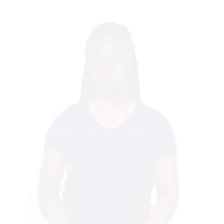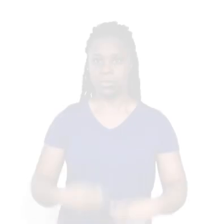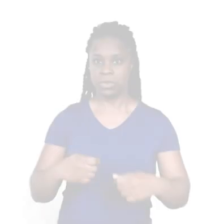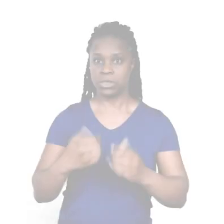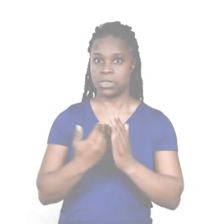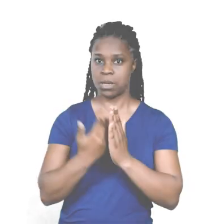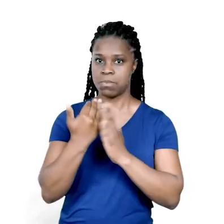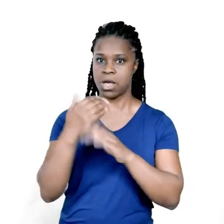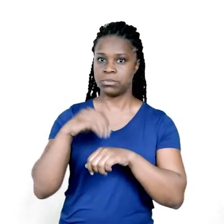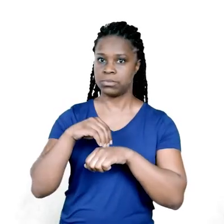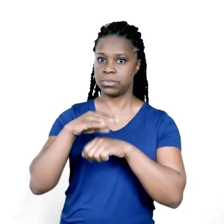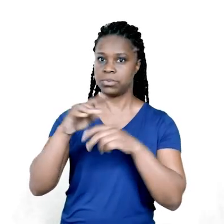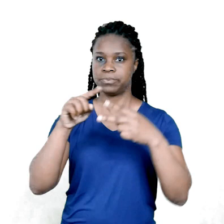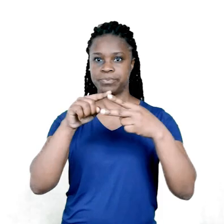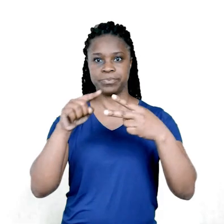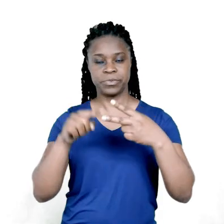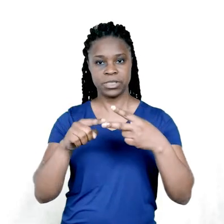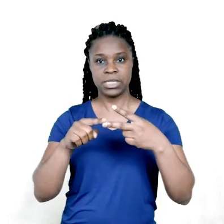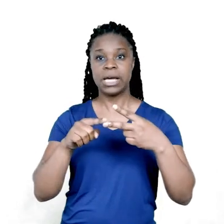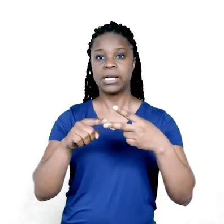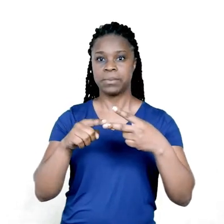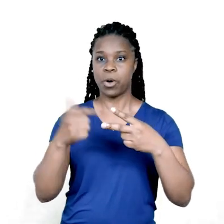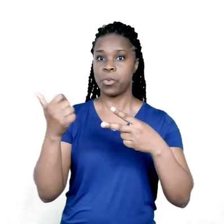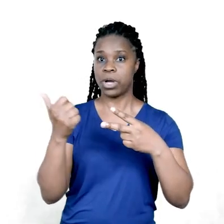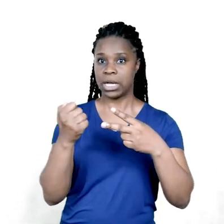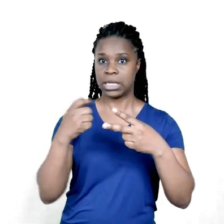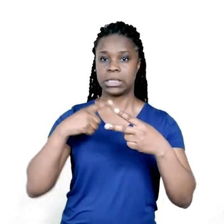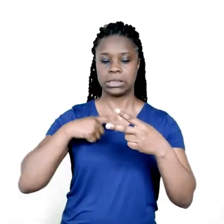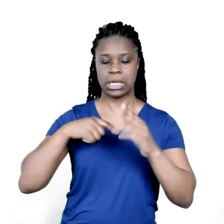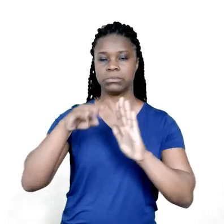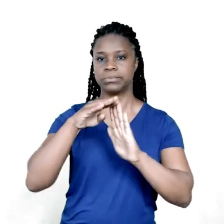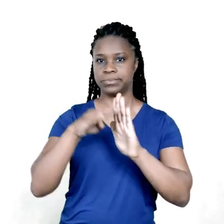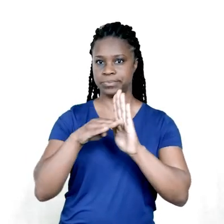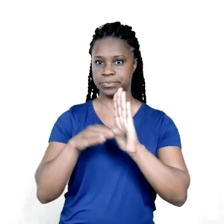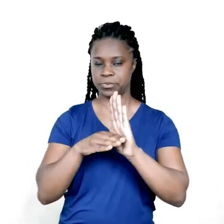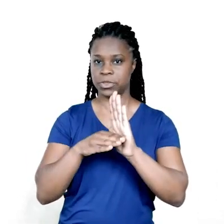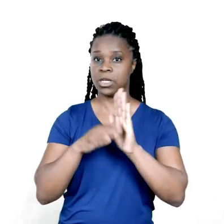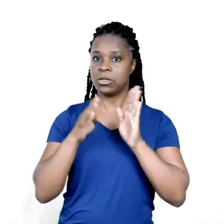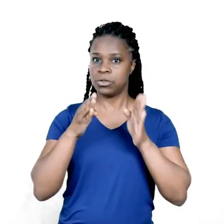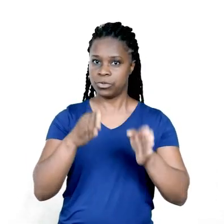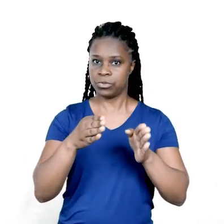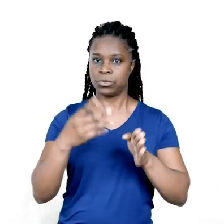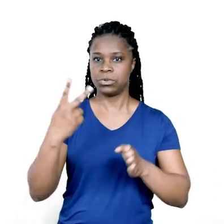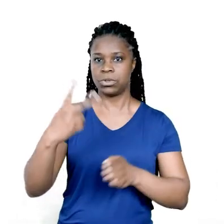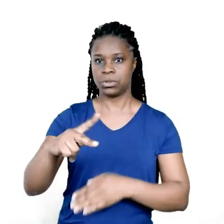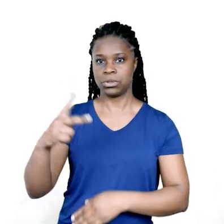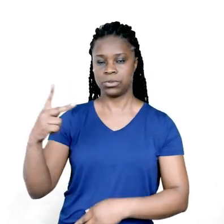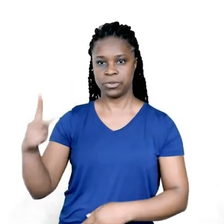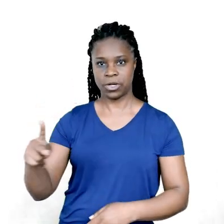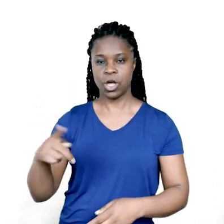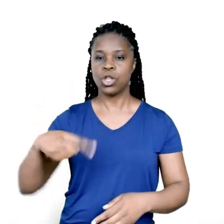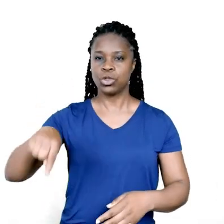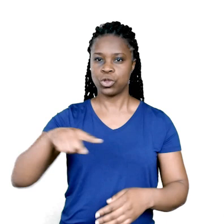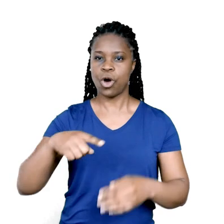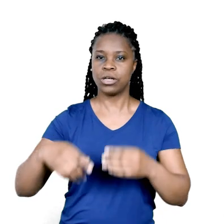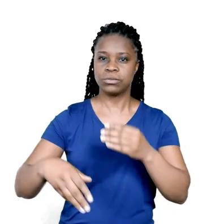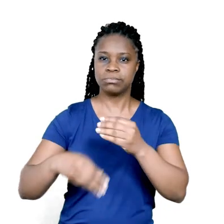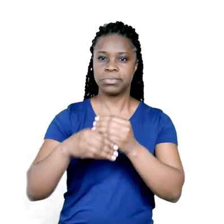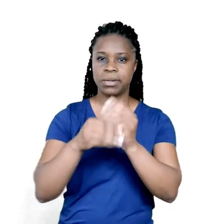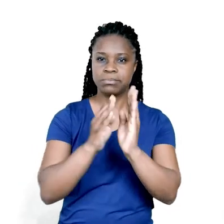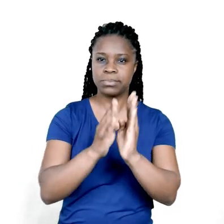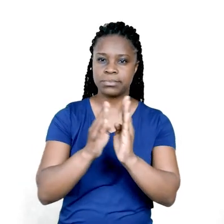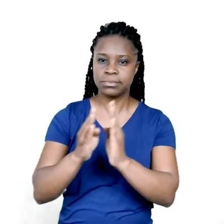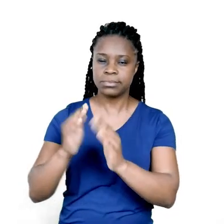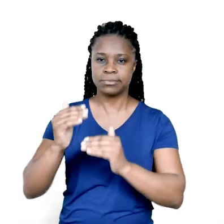Vale ressaltar que cada caneta tem seus critérios de dispensação estabelecidos e como estamos em processo